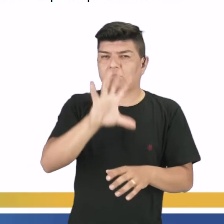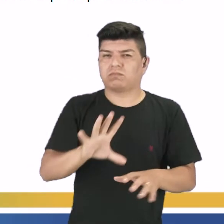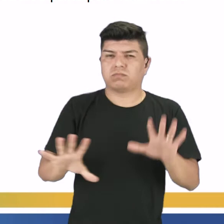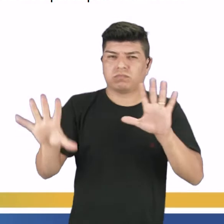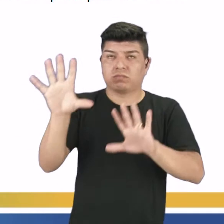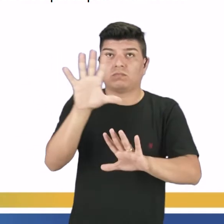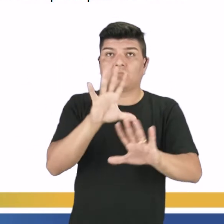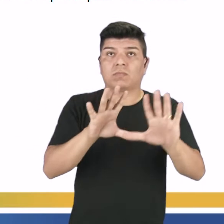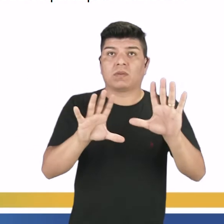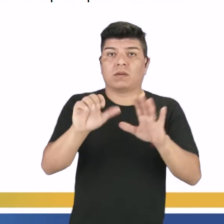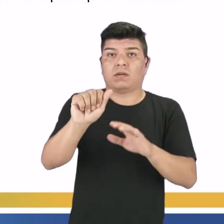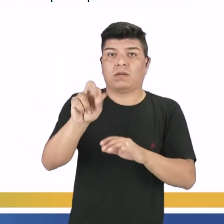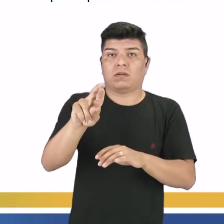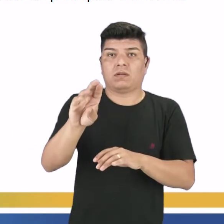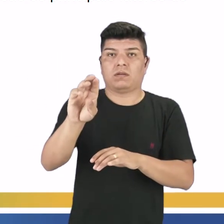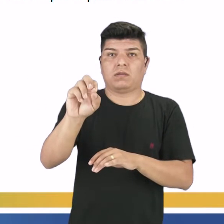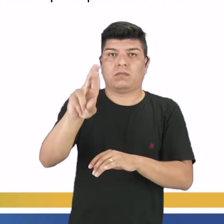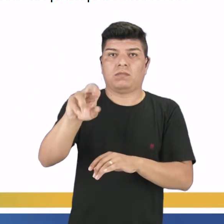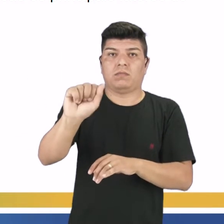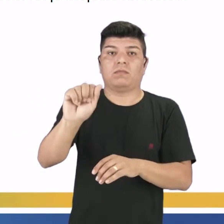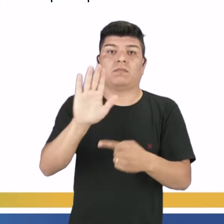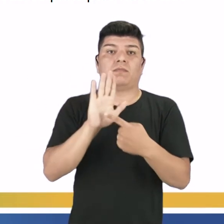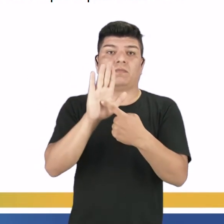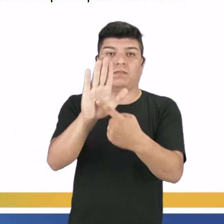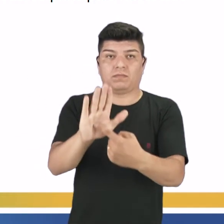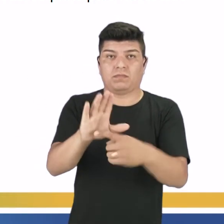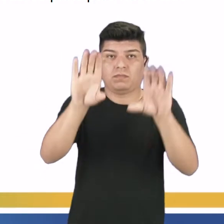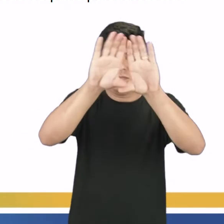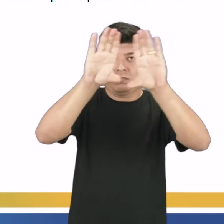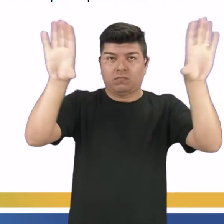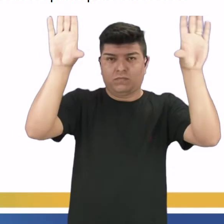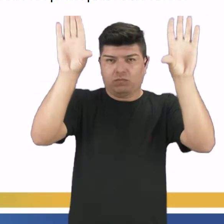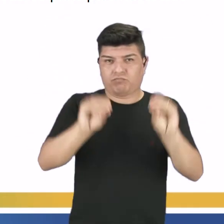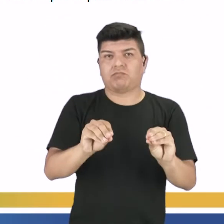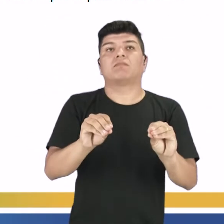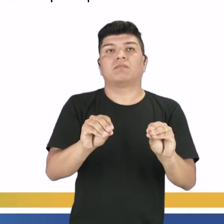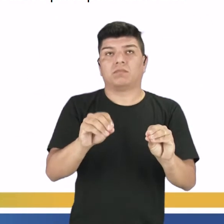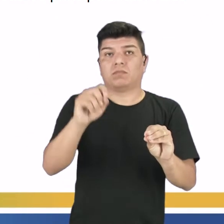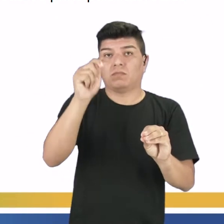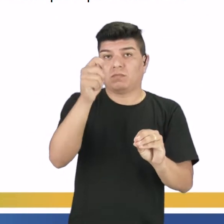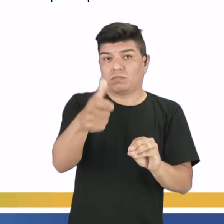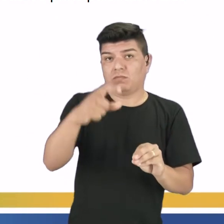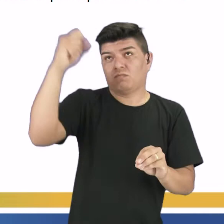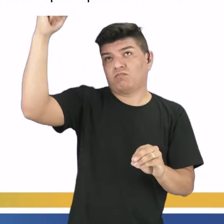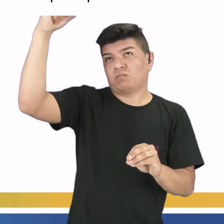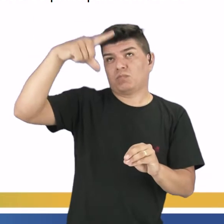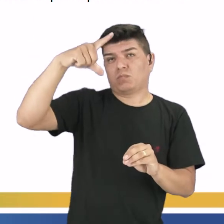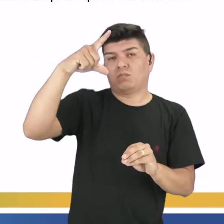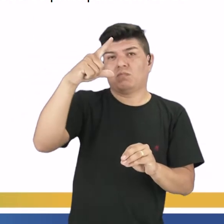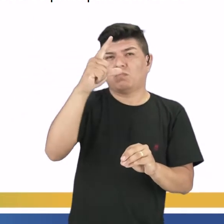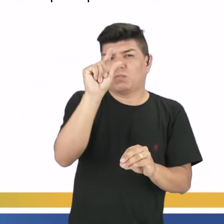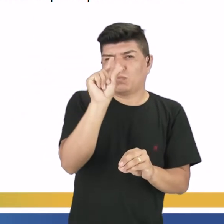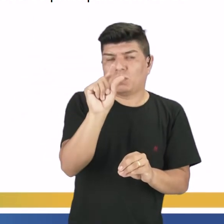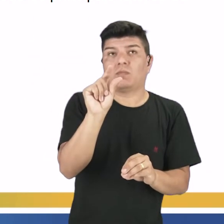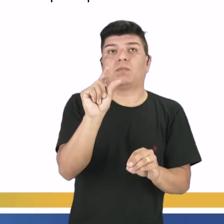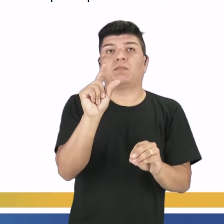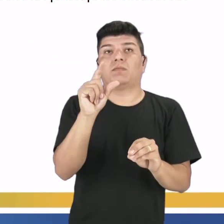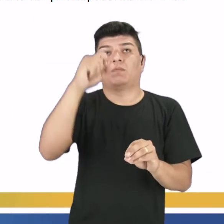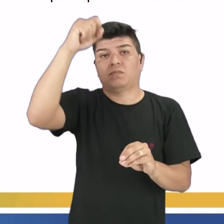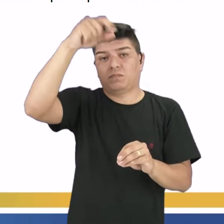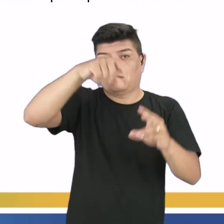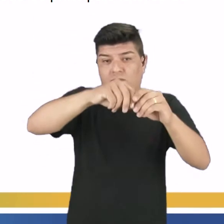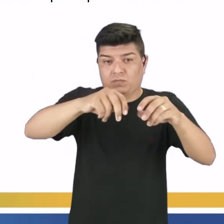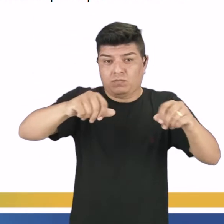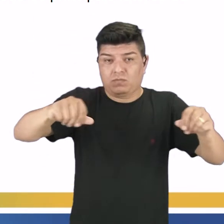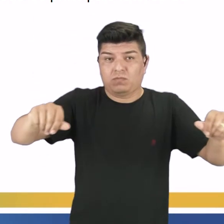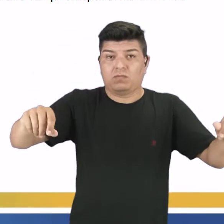vegetação arbórea perene e apresenta dossel fechado, com pouca incidência luminosa no solo